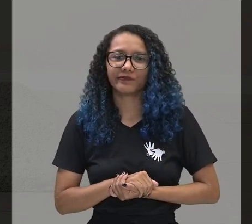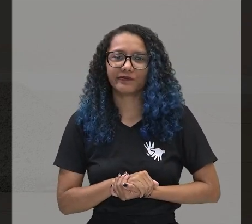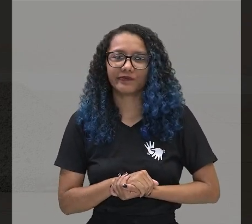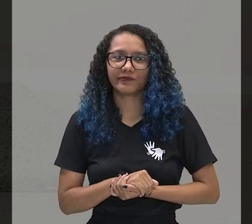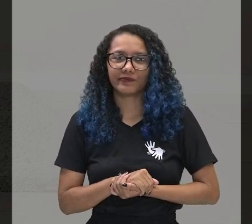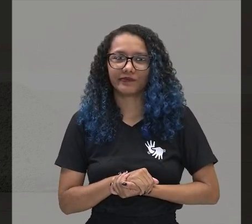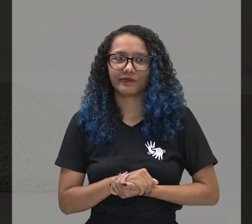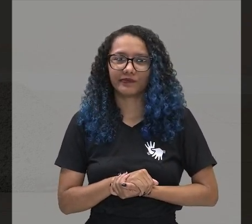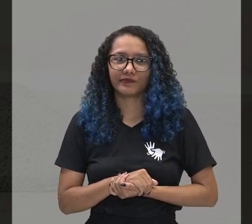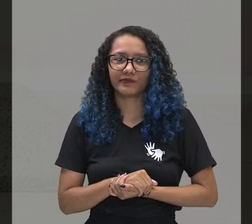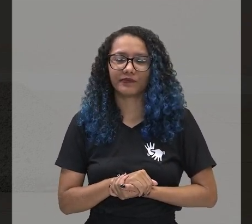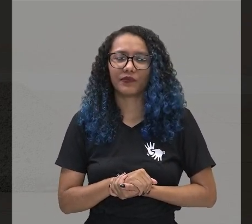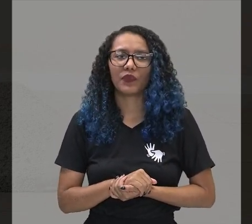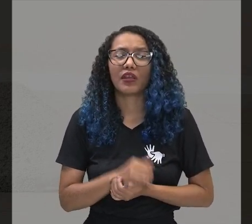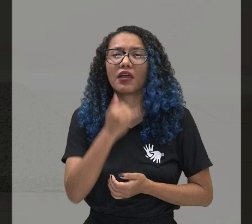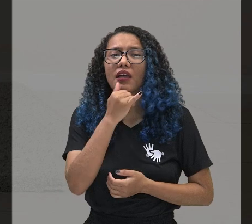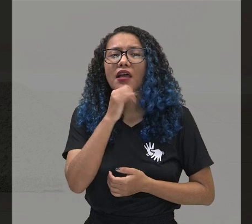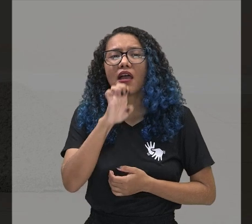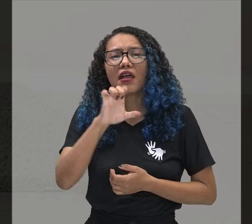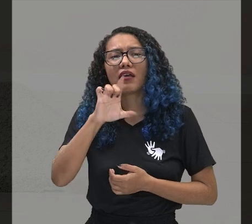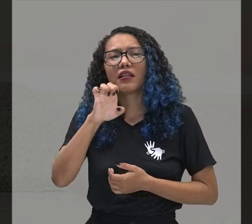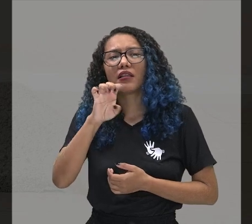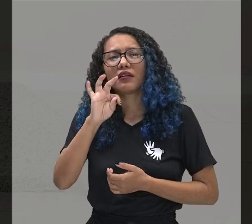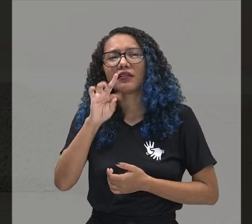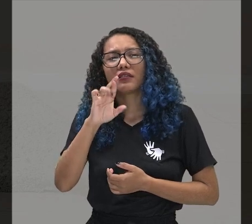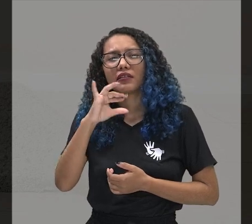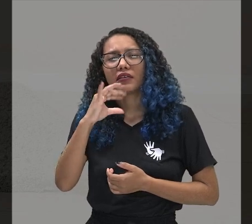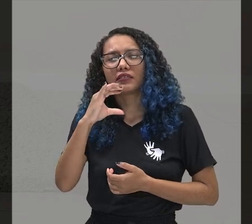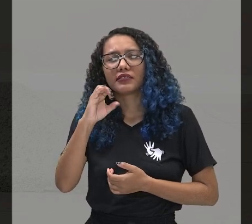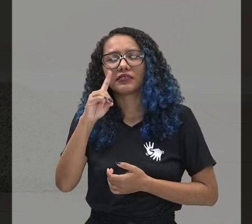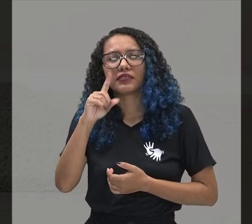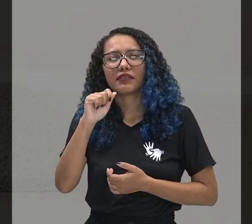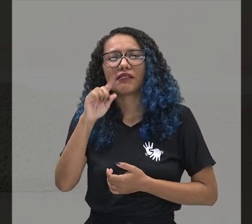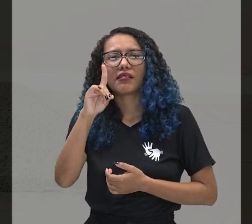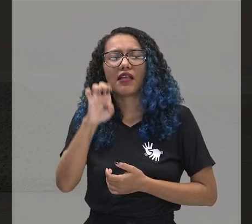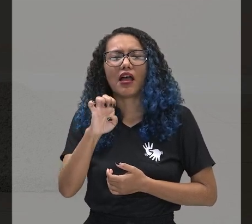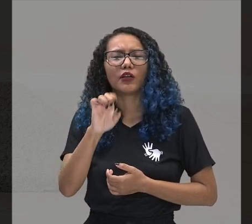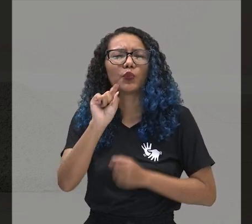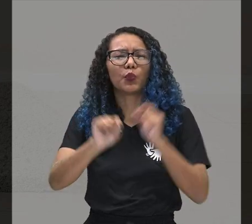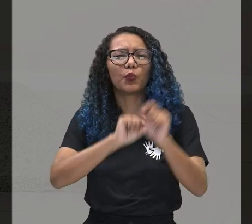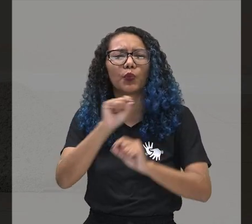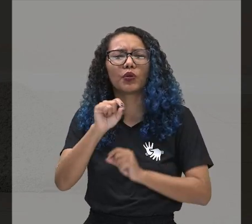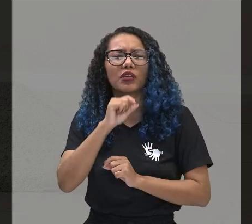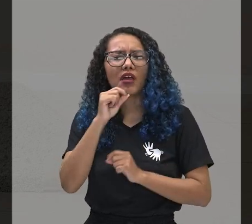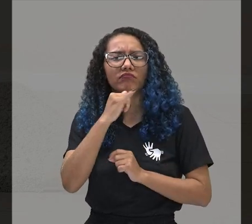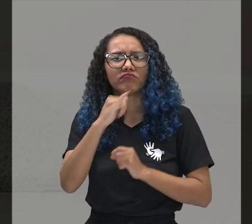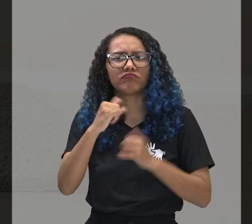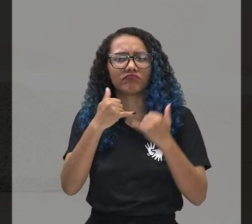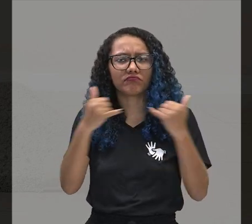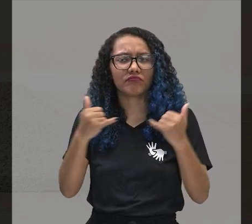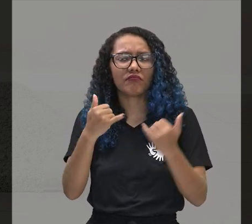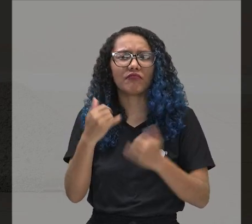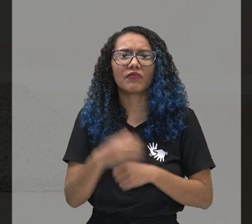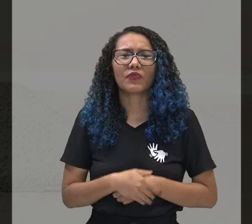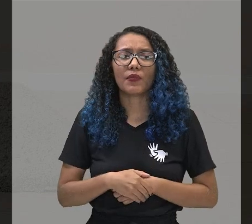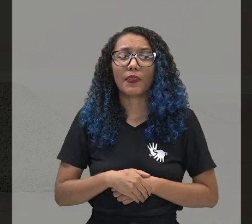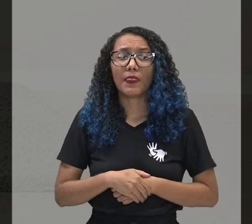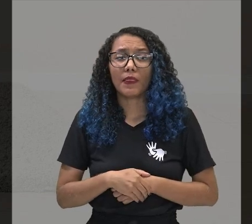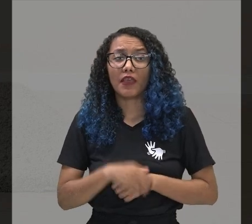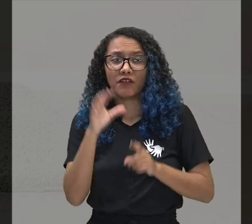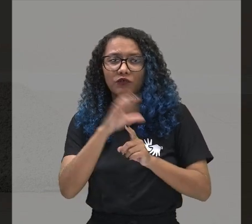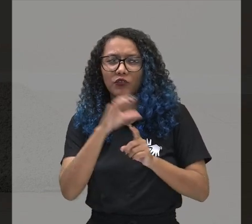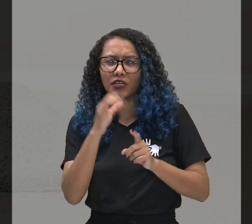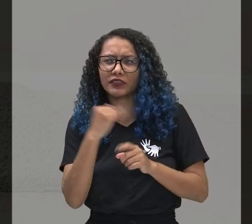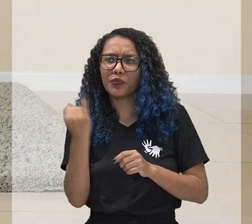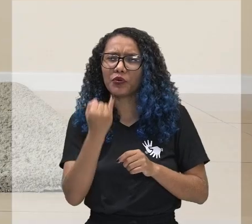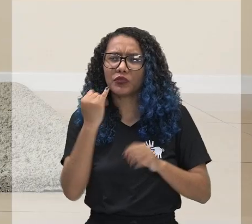O que é a eletricidade, melhor dizendo, qual a sua importância e qual a diferença que ela vai efetuar no nosso